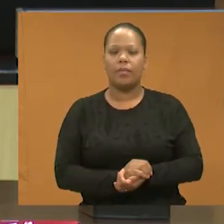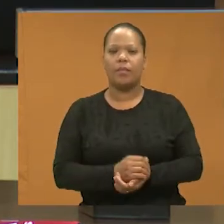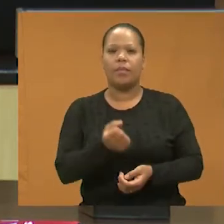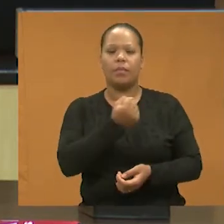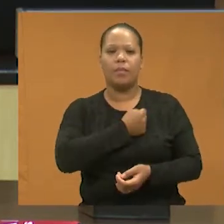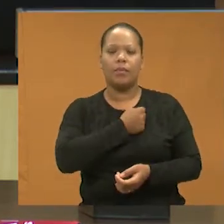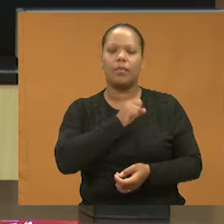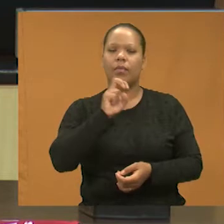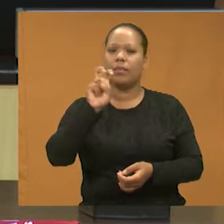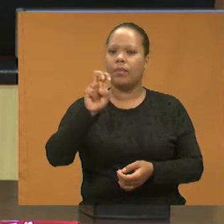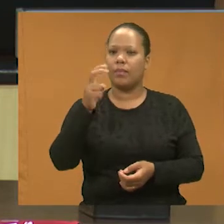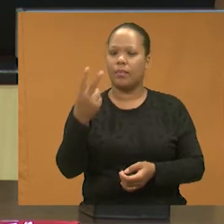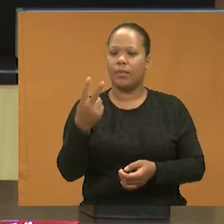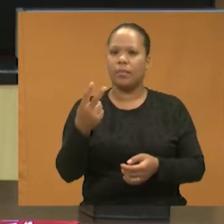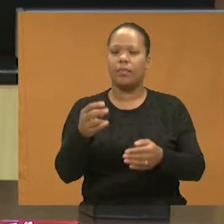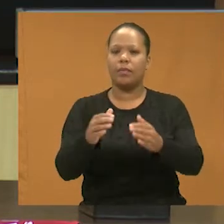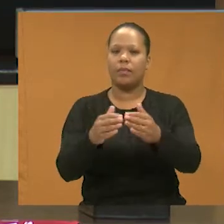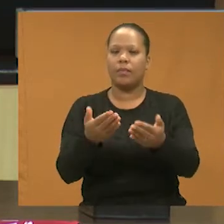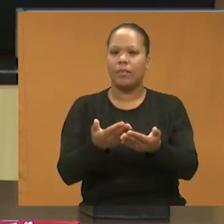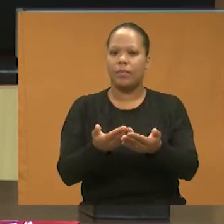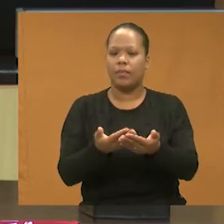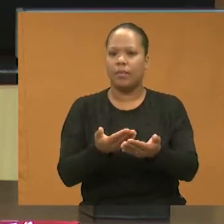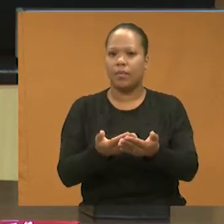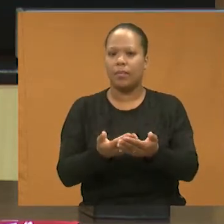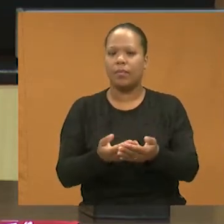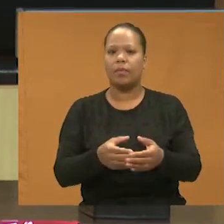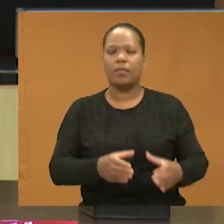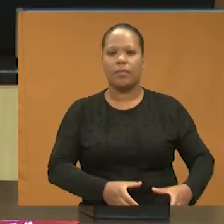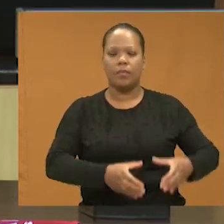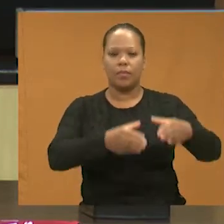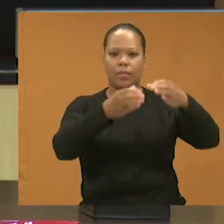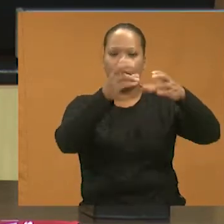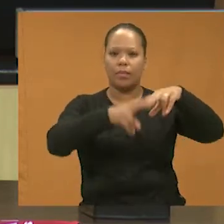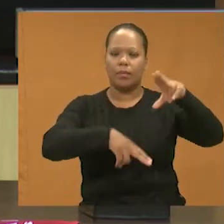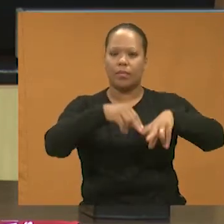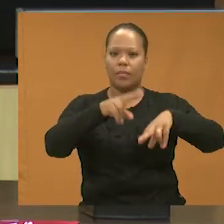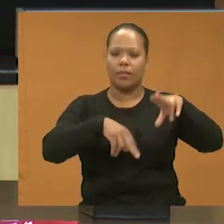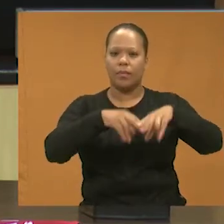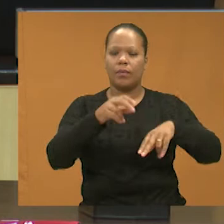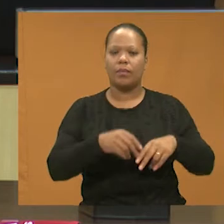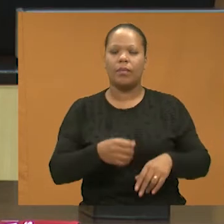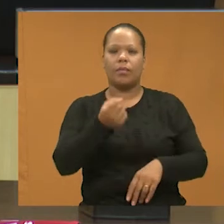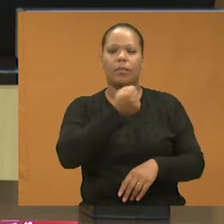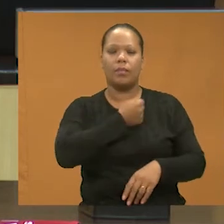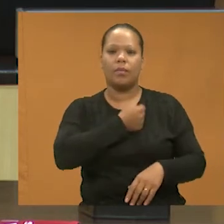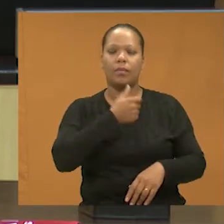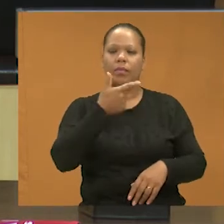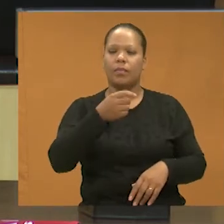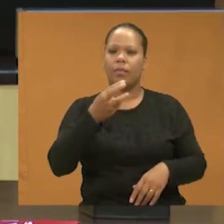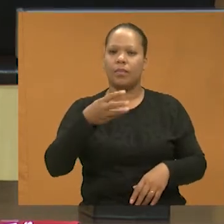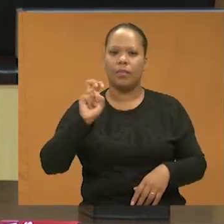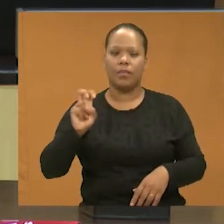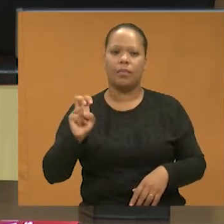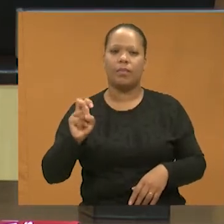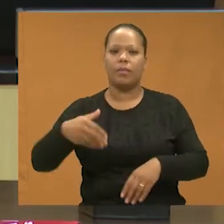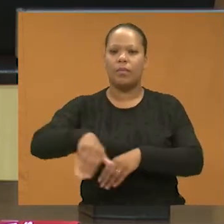A EDP, solicitando troca do poste de madeira existente na altura do número 235 da estrada Galdino